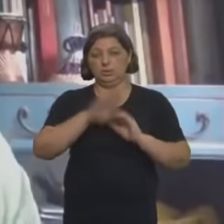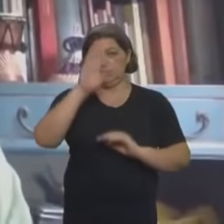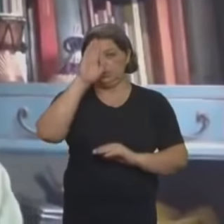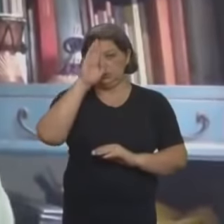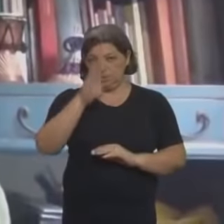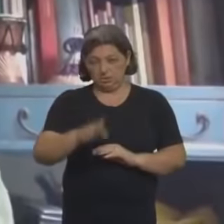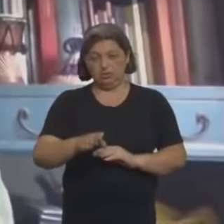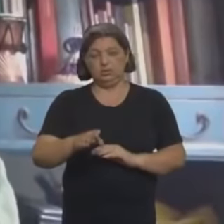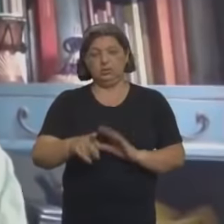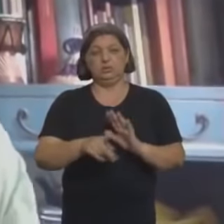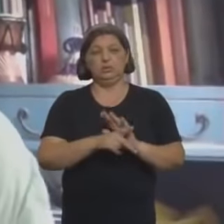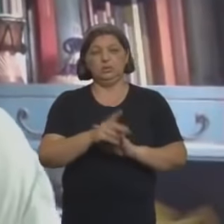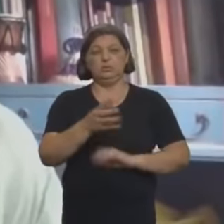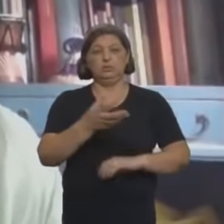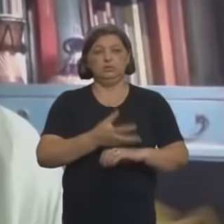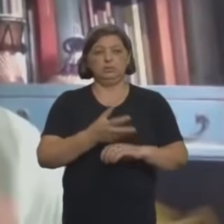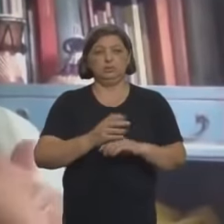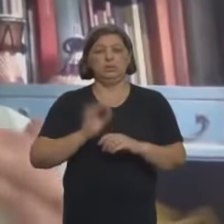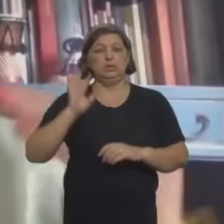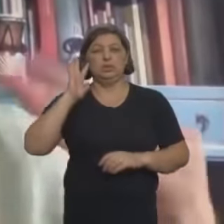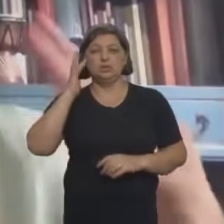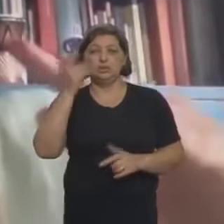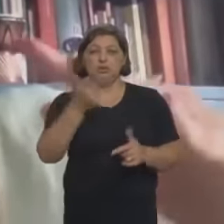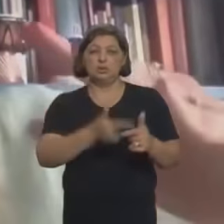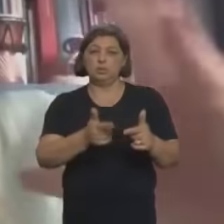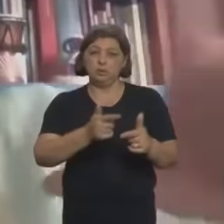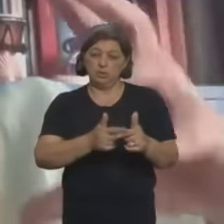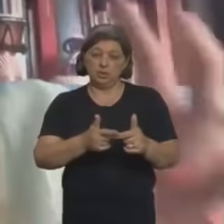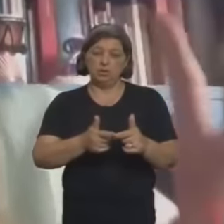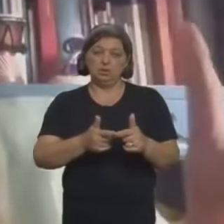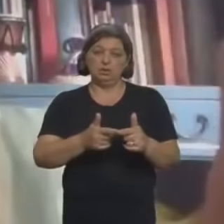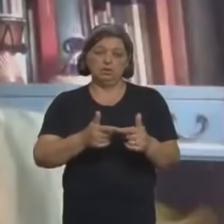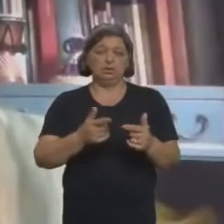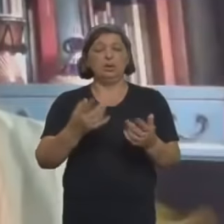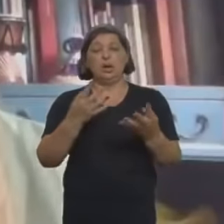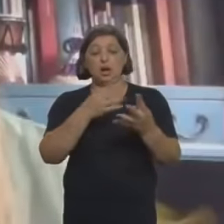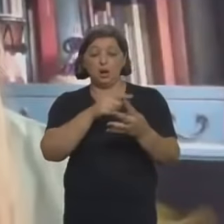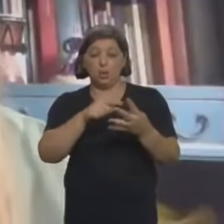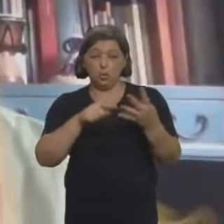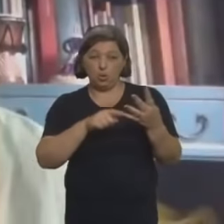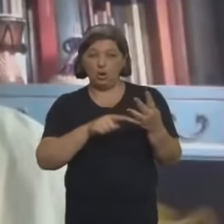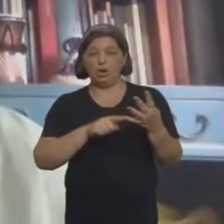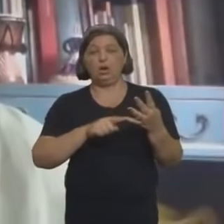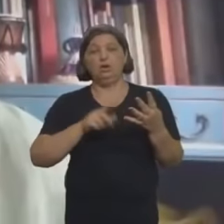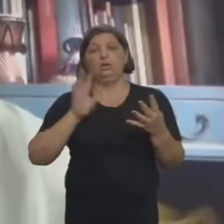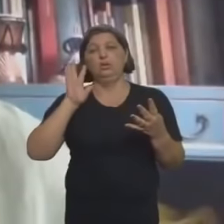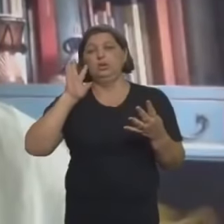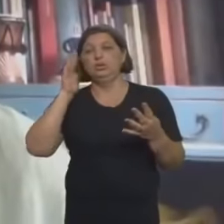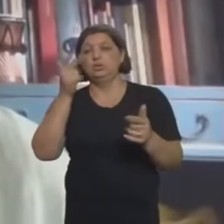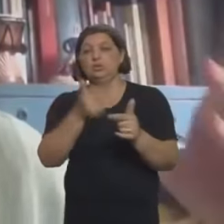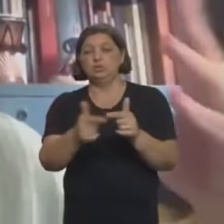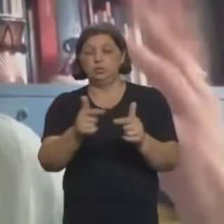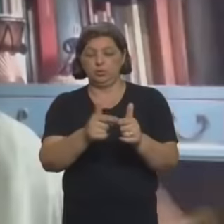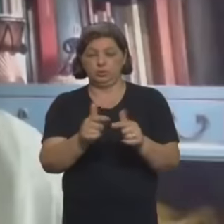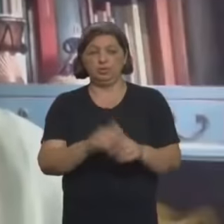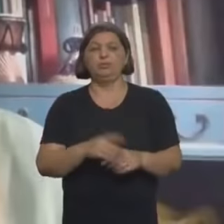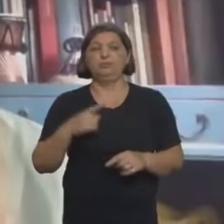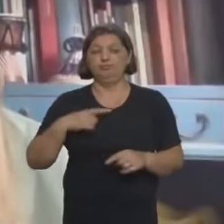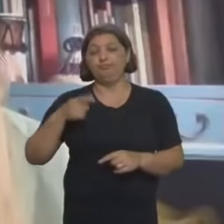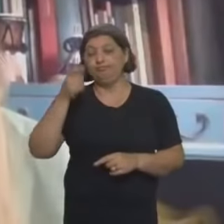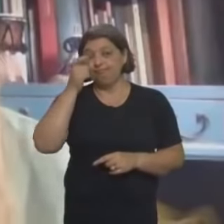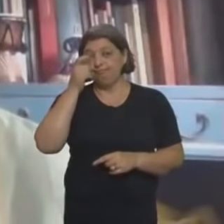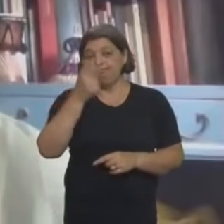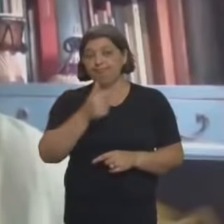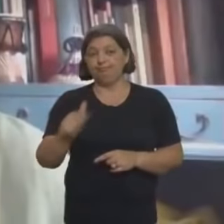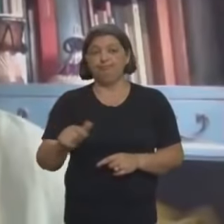de resolução de problemas. Eles aprendem lá as 4 etapas de resoluções de problemas. Então, uma parte também muito